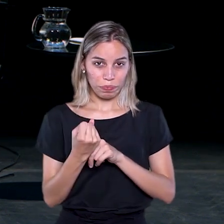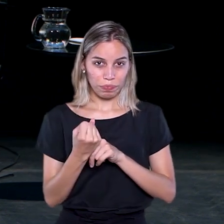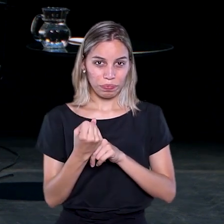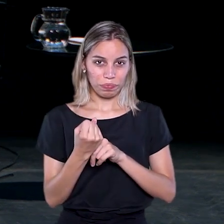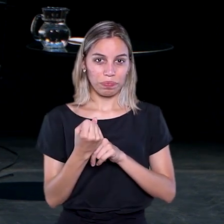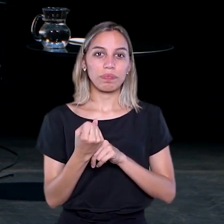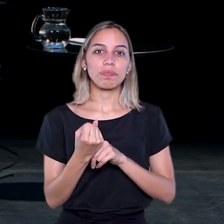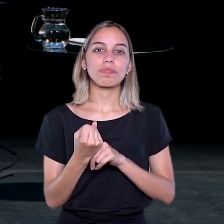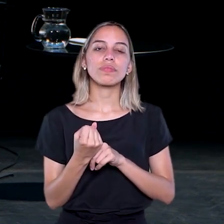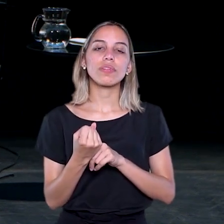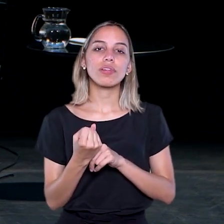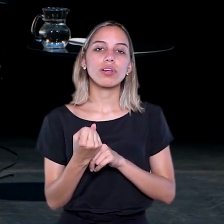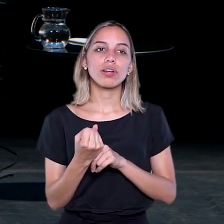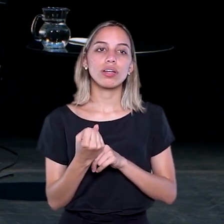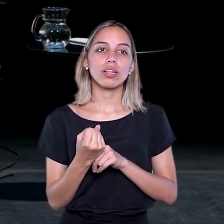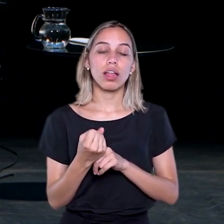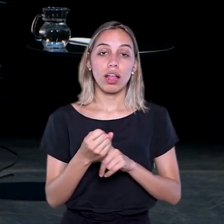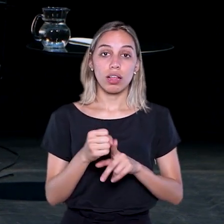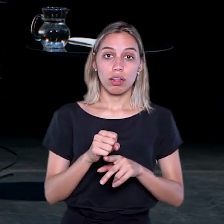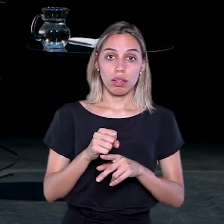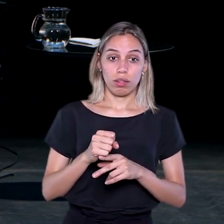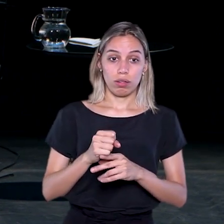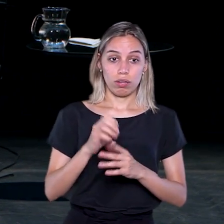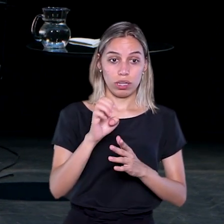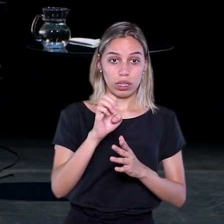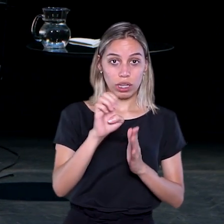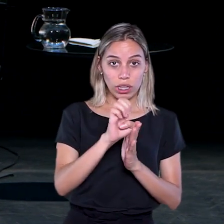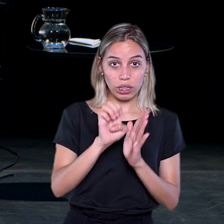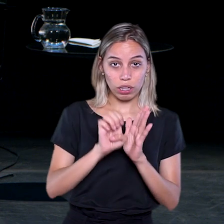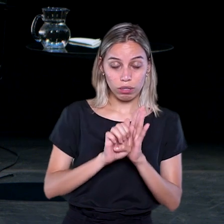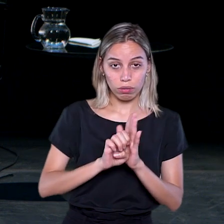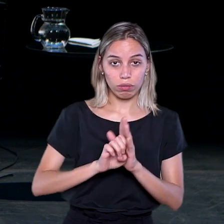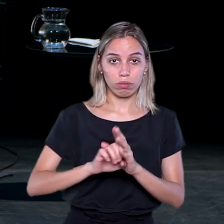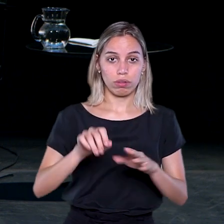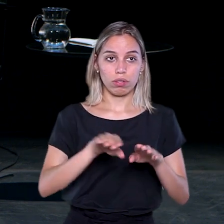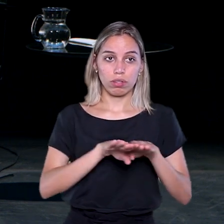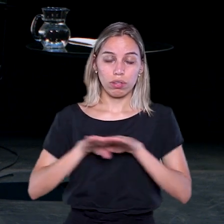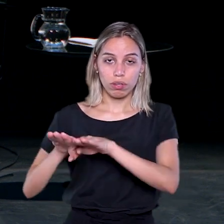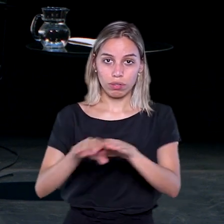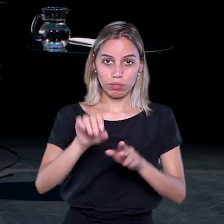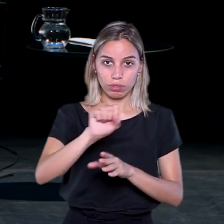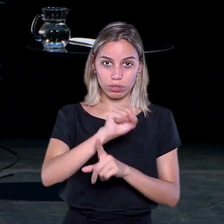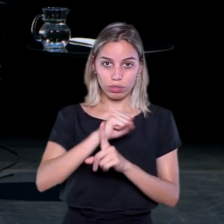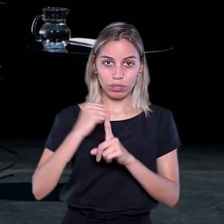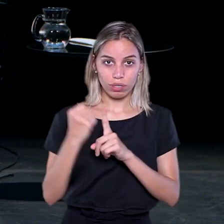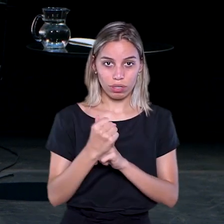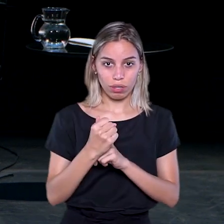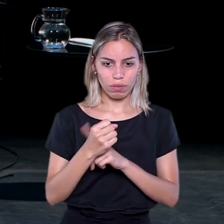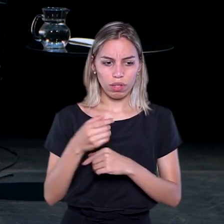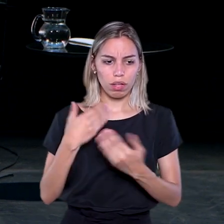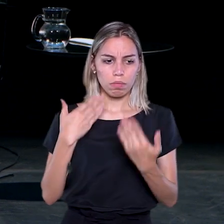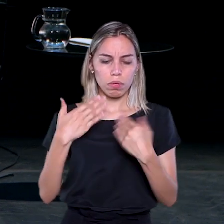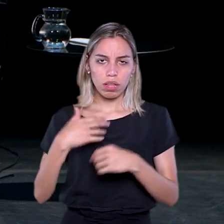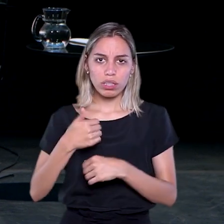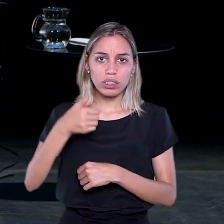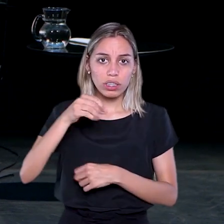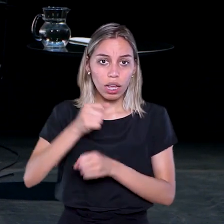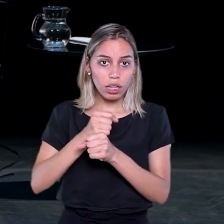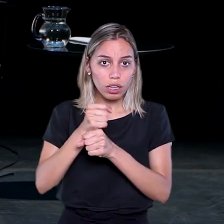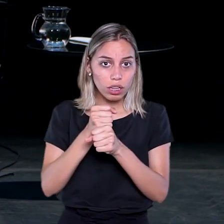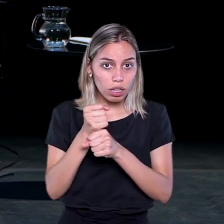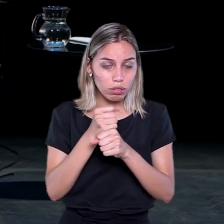sem orçamento. O Estatuto da Igualdade Racial no Brasil foi negociado por 10 anos no Congresso Nacional e saiu sem o